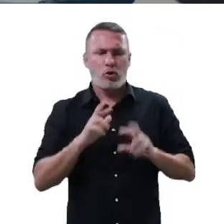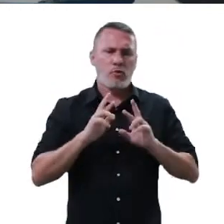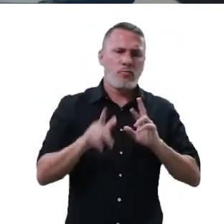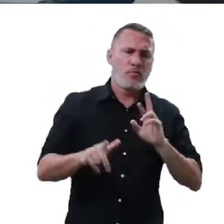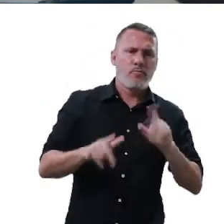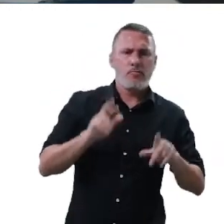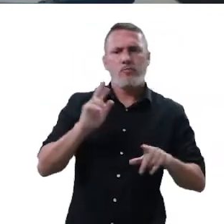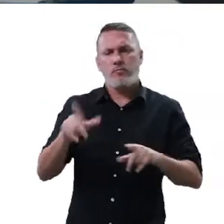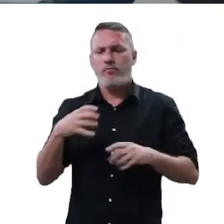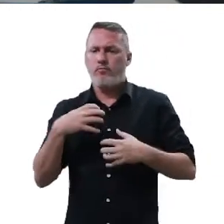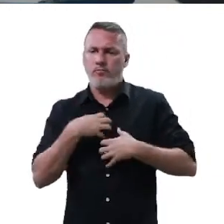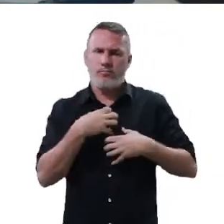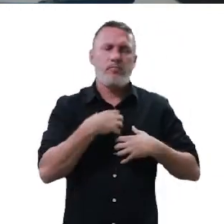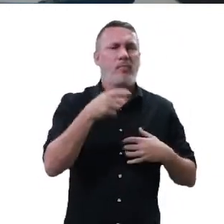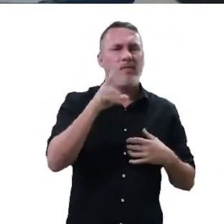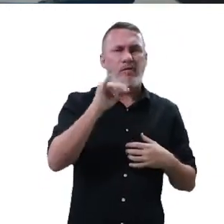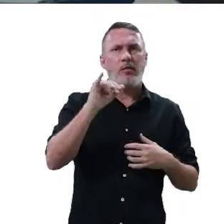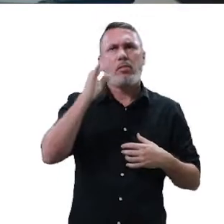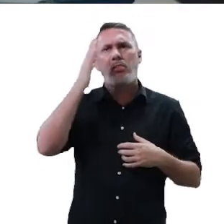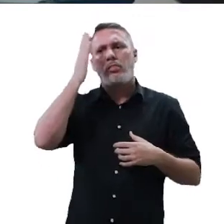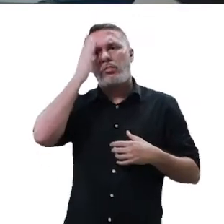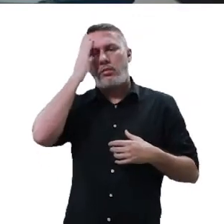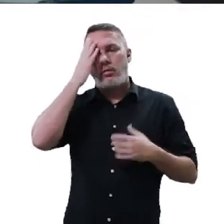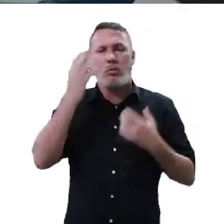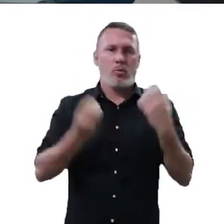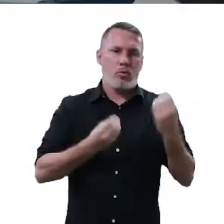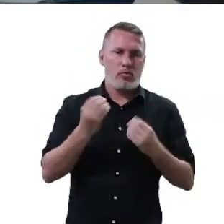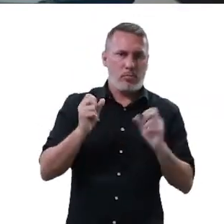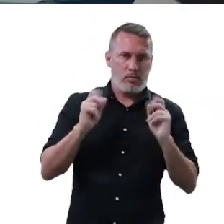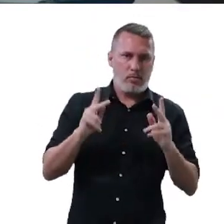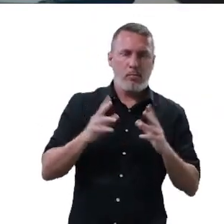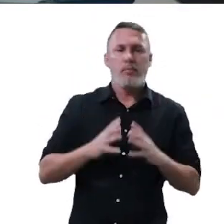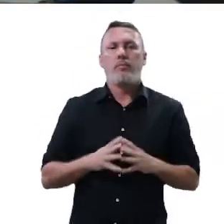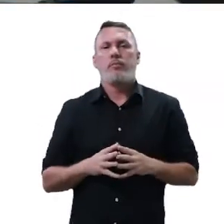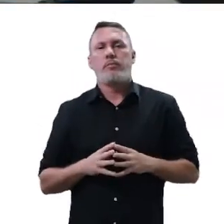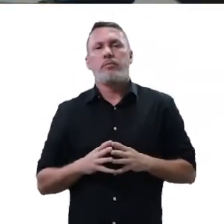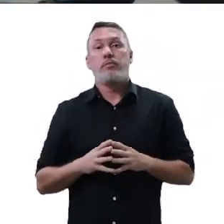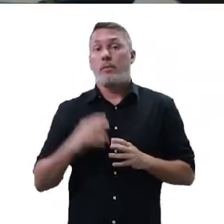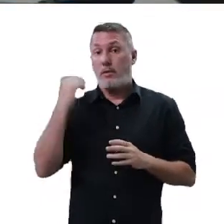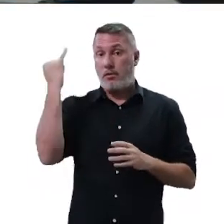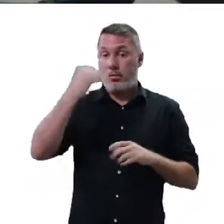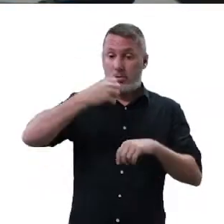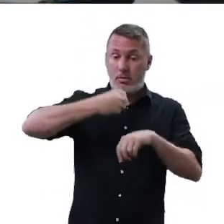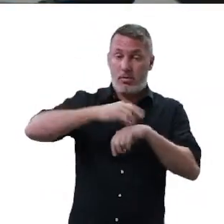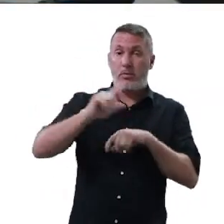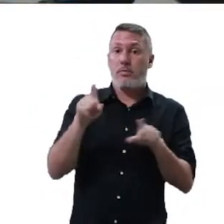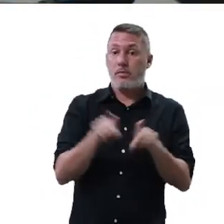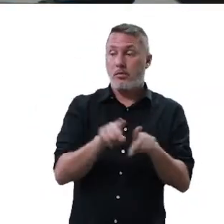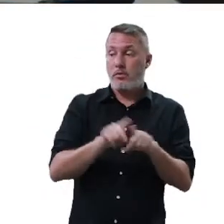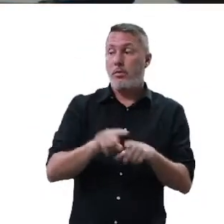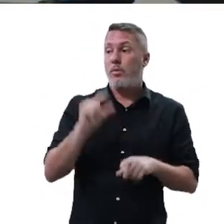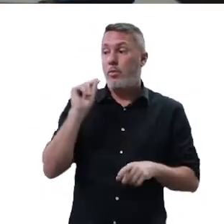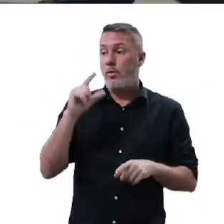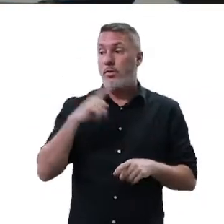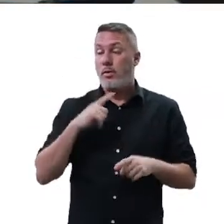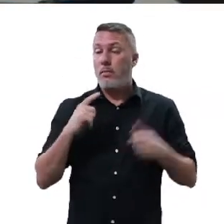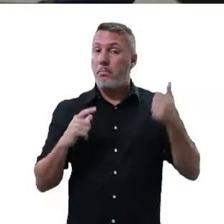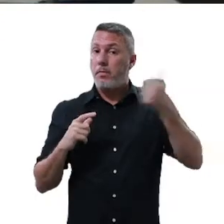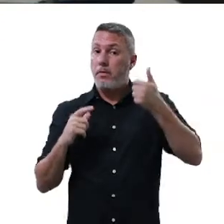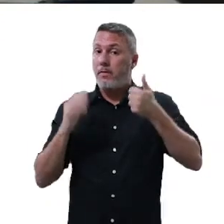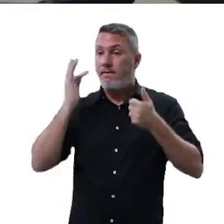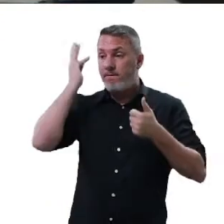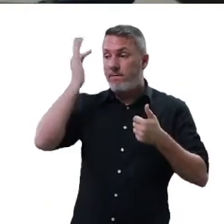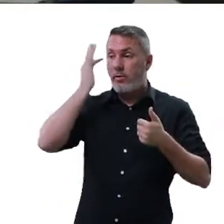os monistas, pluralistas e atomistas. A gente vai entender isso nessa aula, ok? Agora, o que é importante a gente entender que